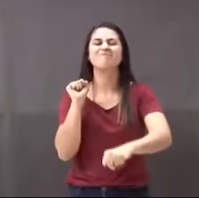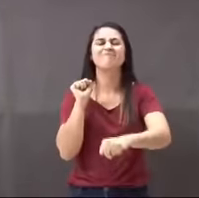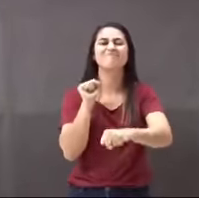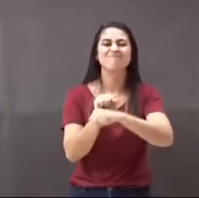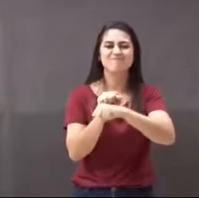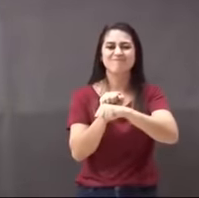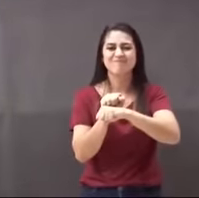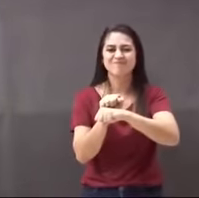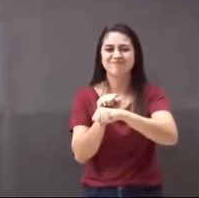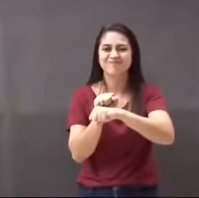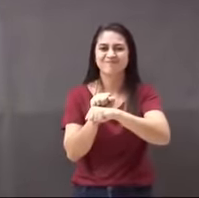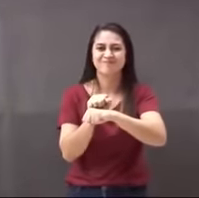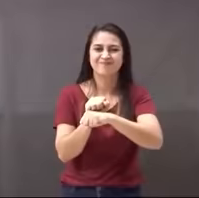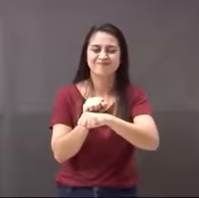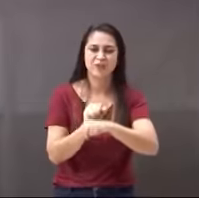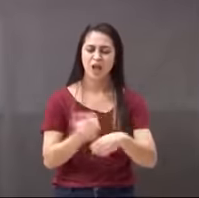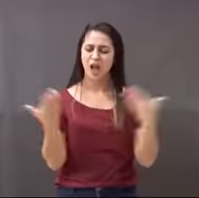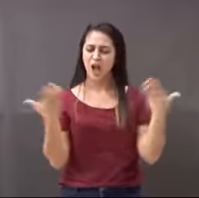parar?